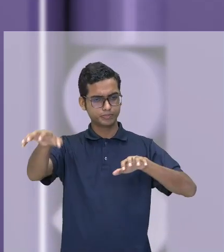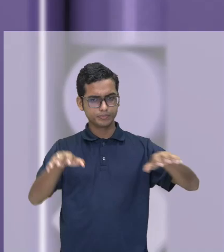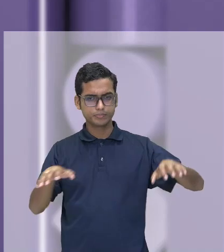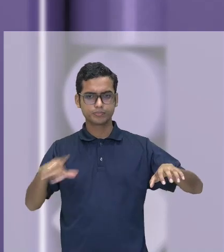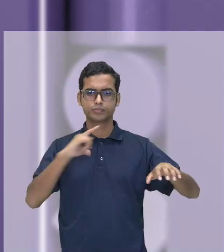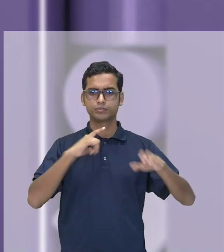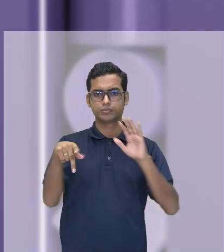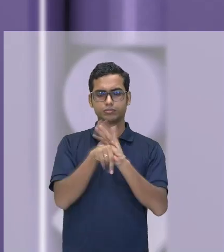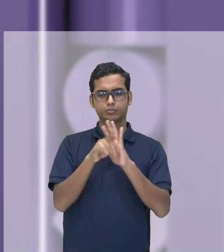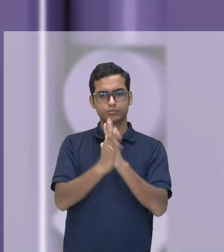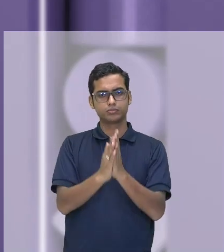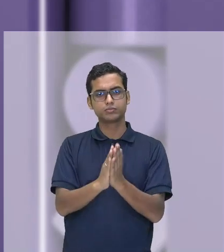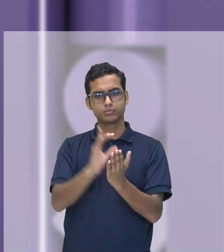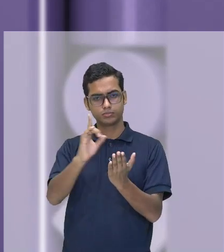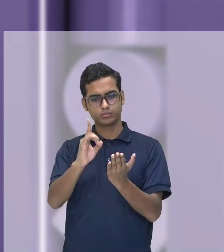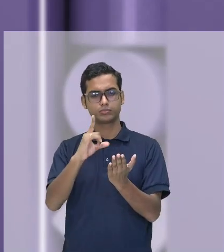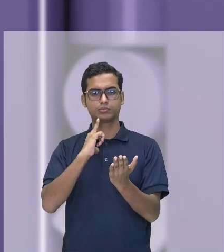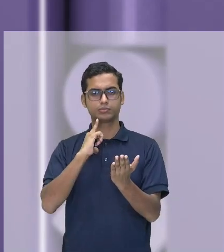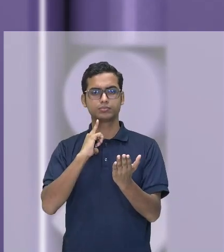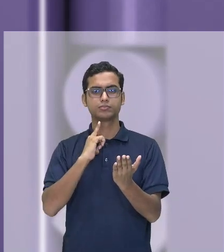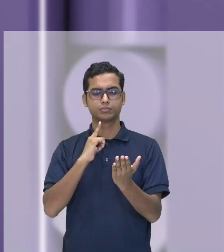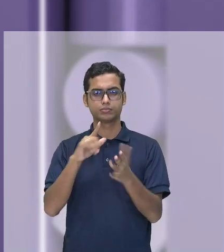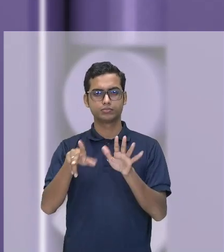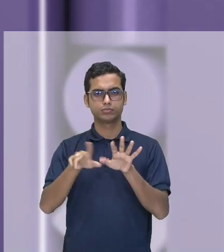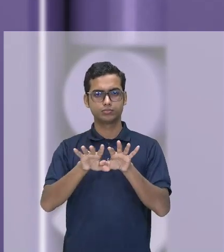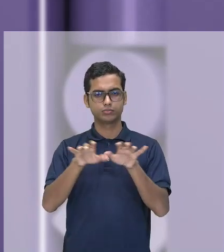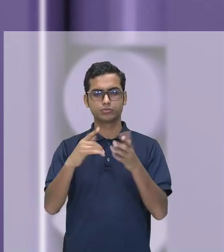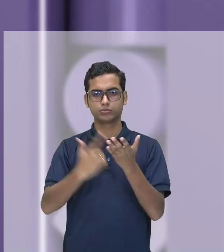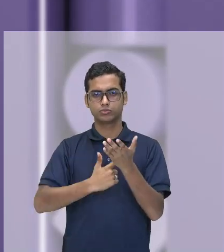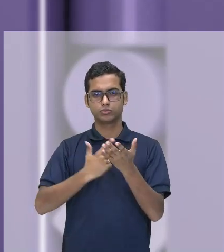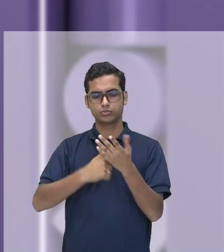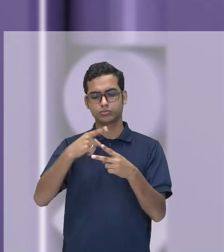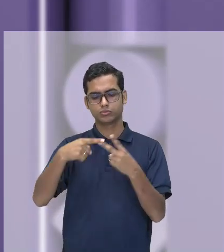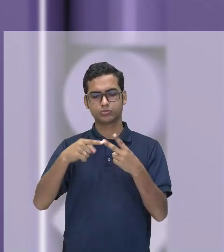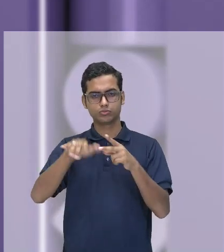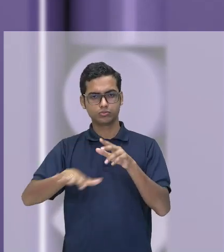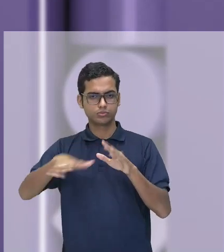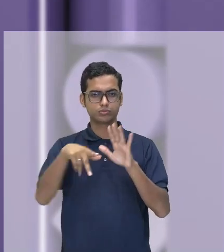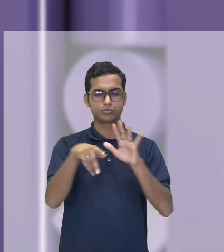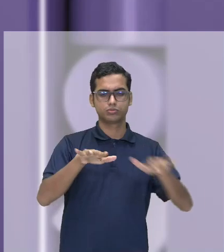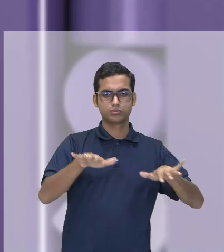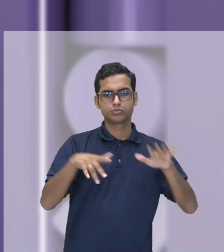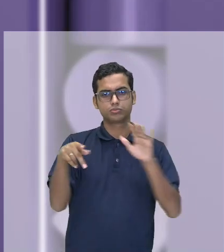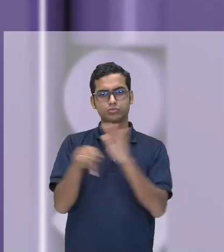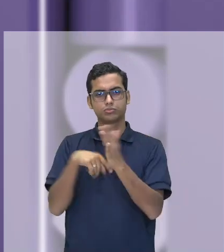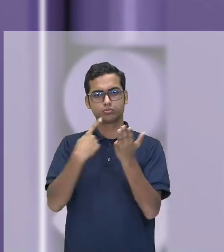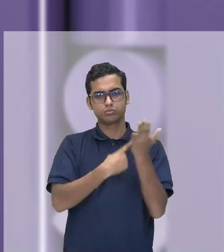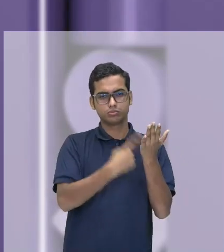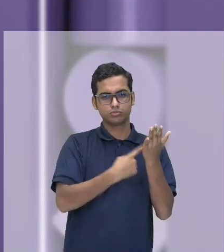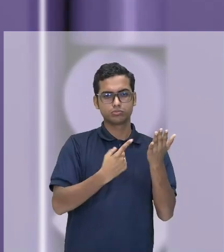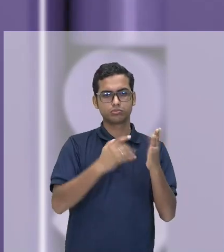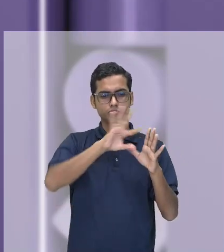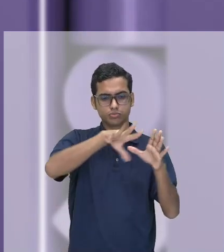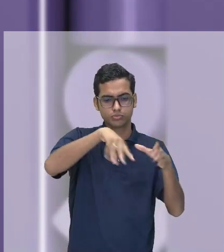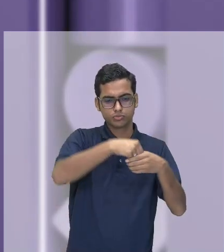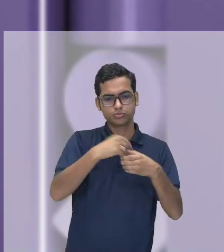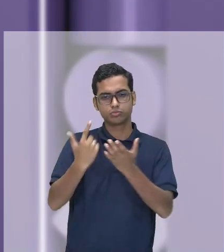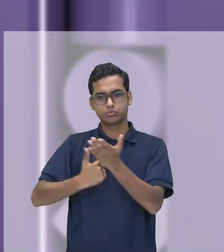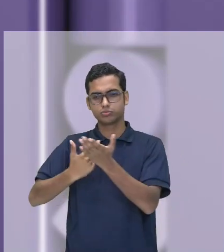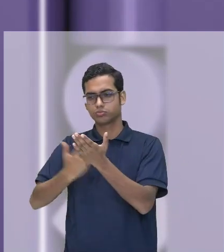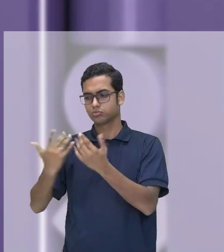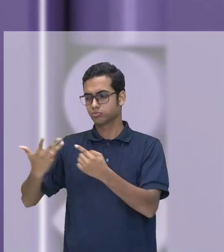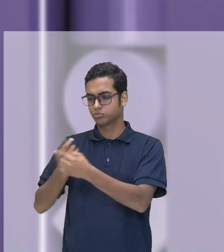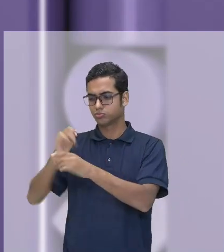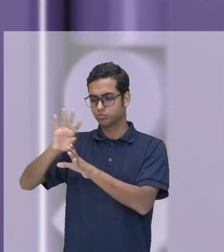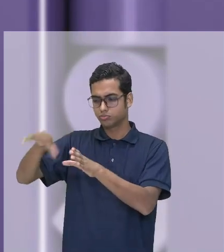da Bíblia, ok? Agora nós vamos ver uma terceira religião abraâmica, que é pouco conhecida, às vezes a gente